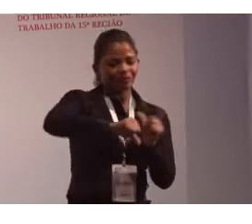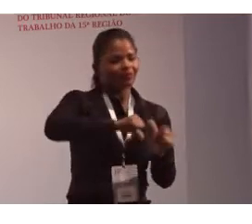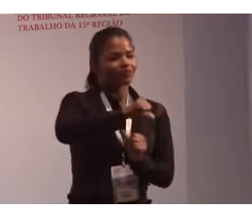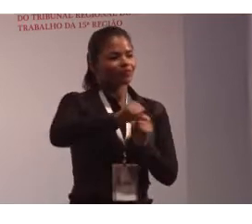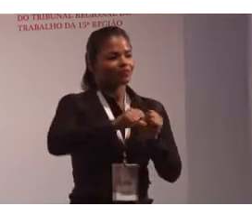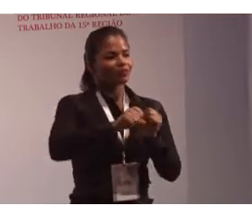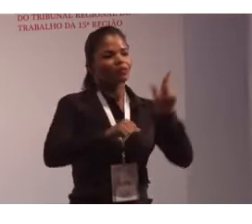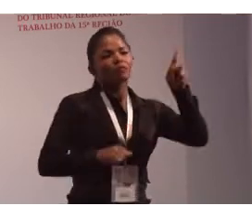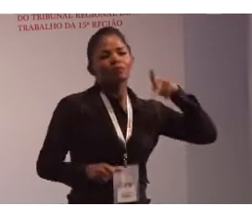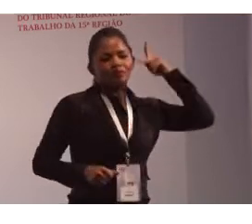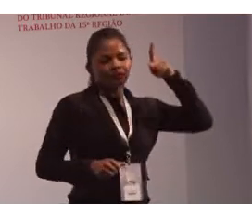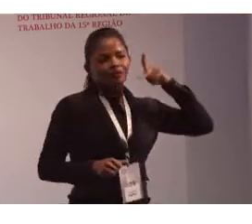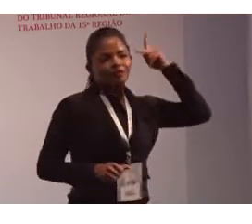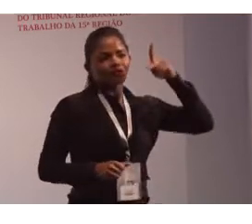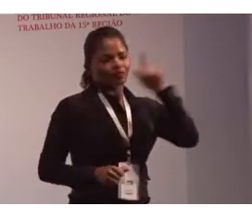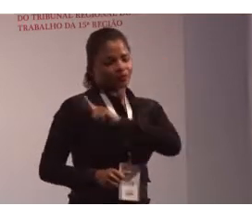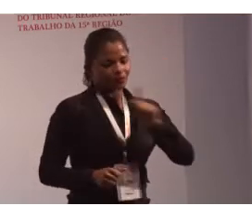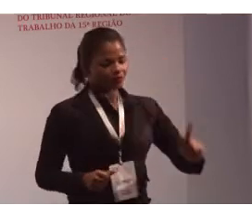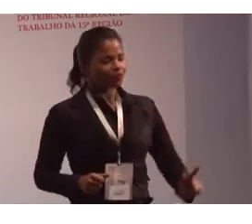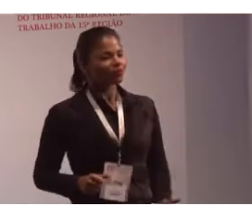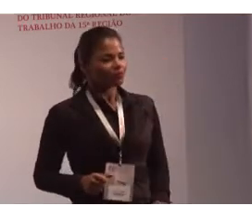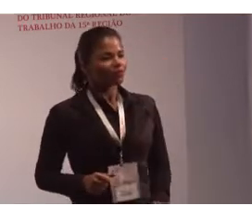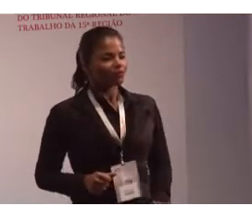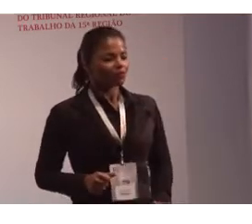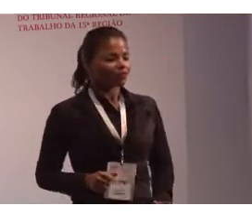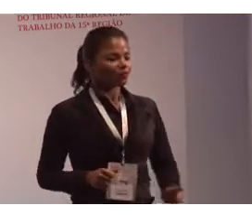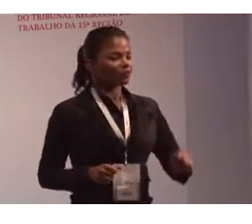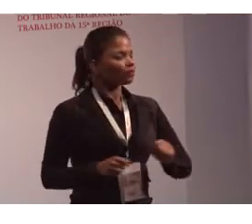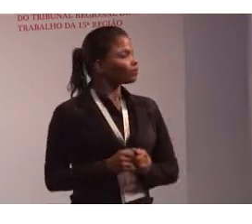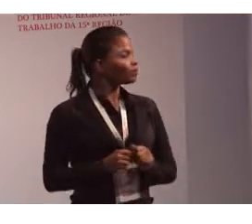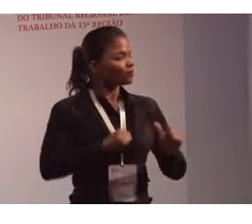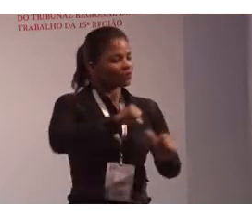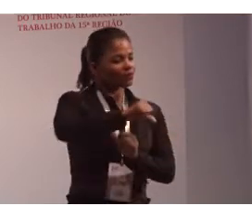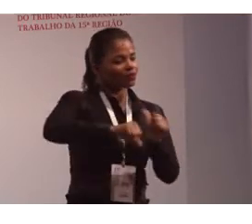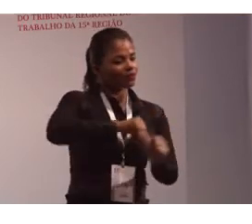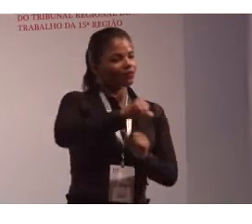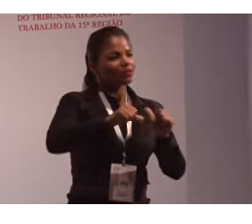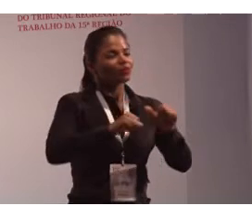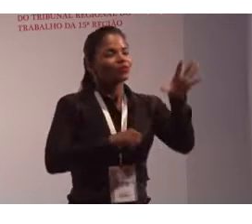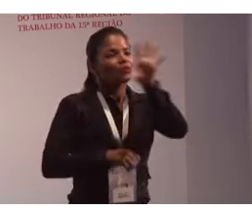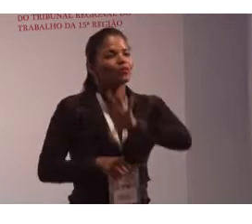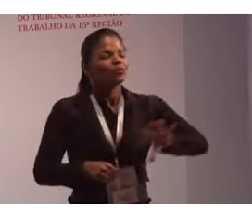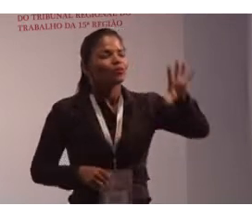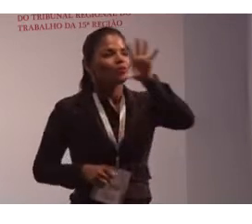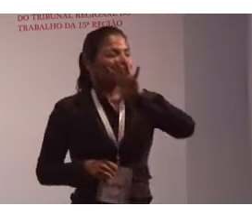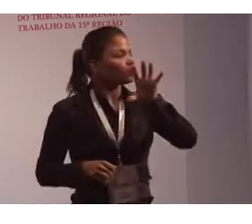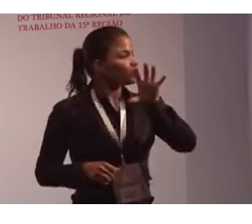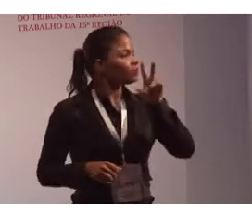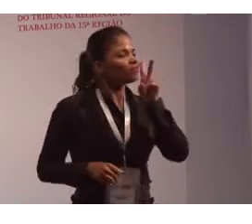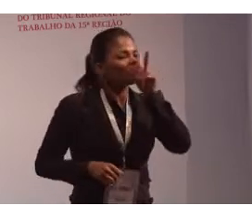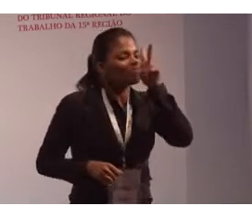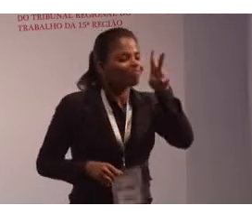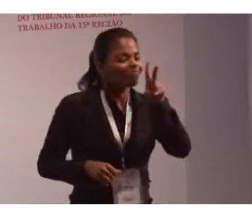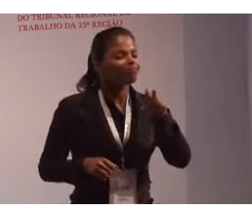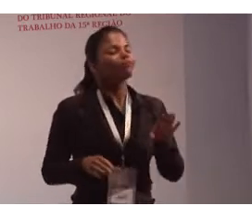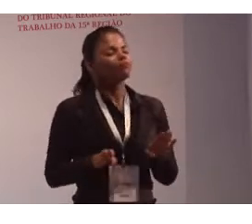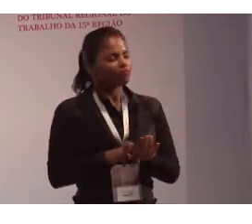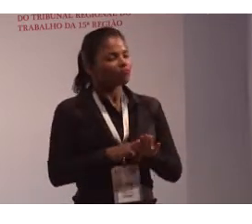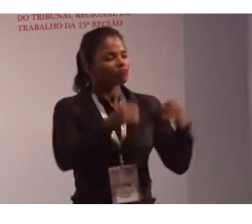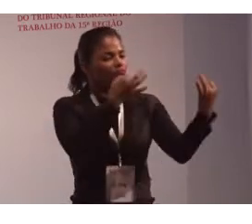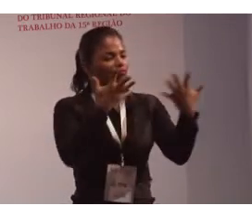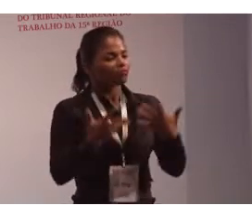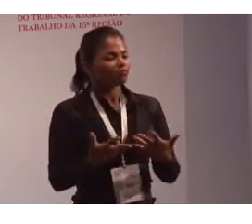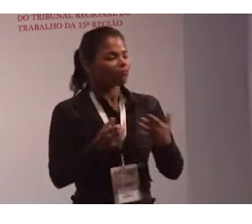nas políticas governamentais dos grandes ciclos, as mudanças climáticas, isso vem com muita força, a gente vai tratar disso